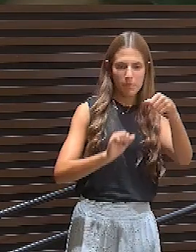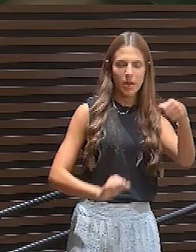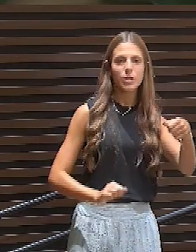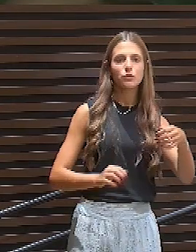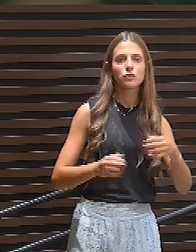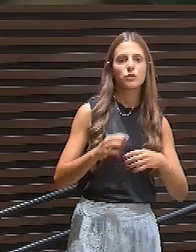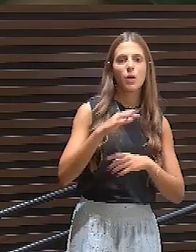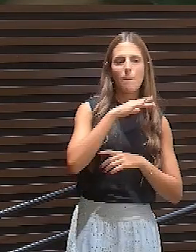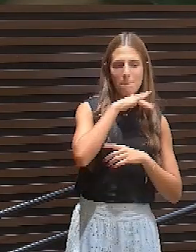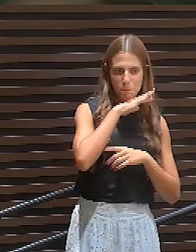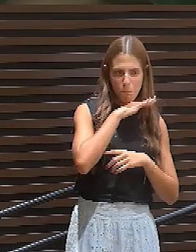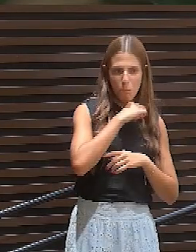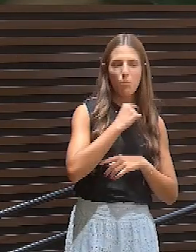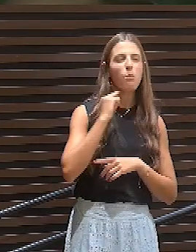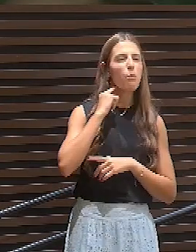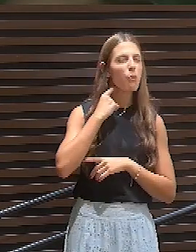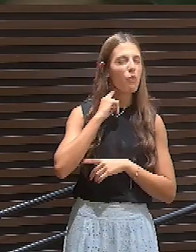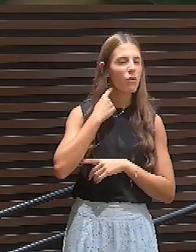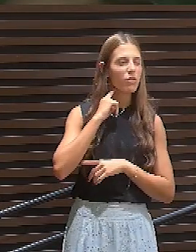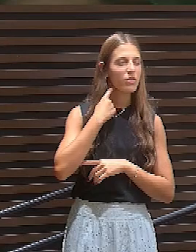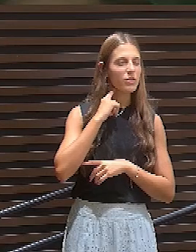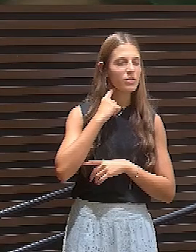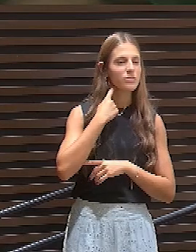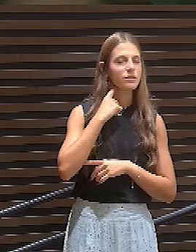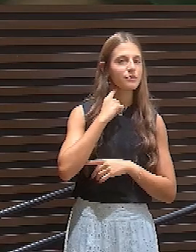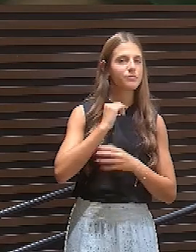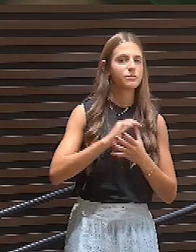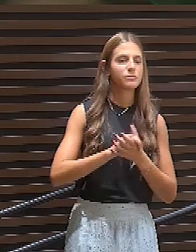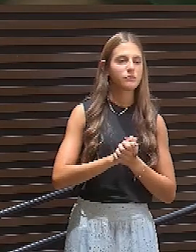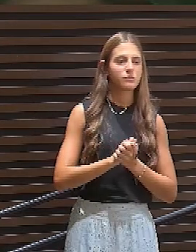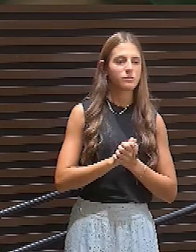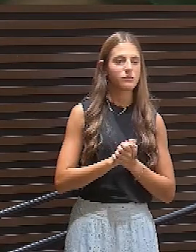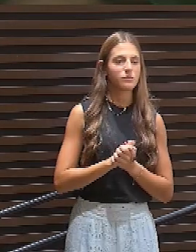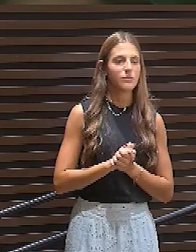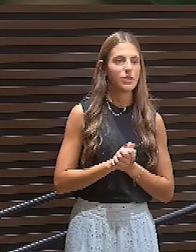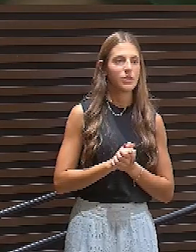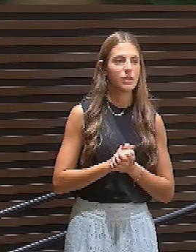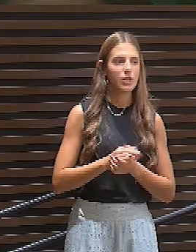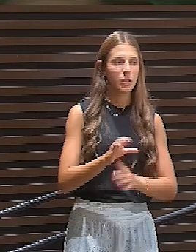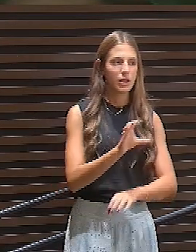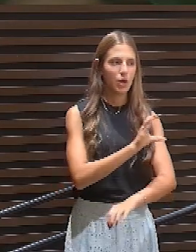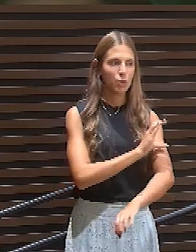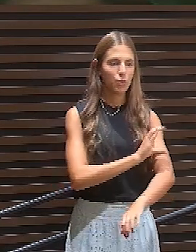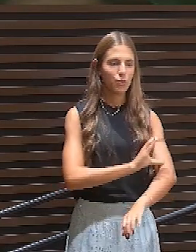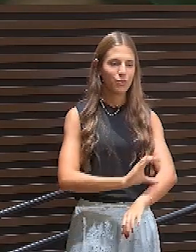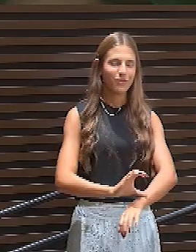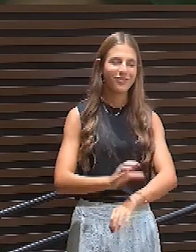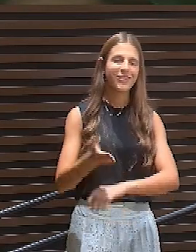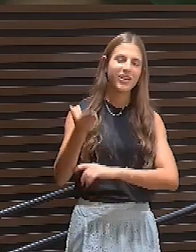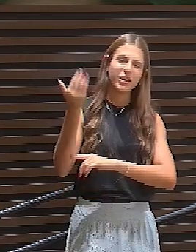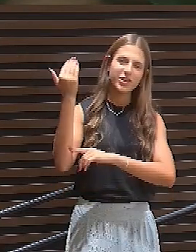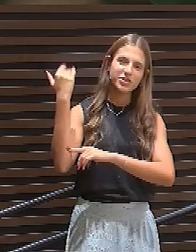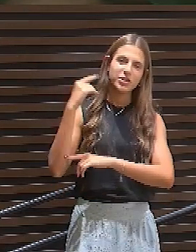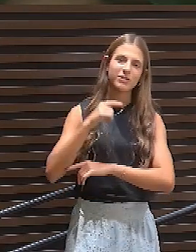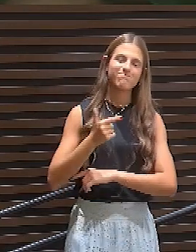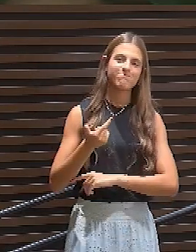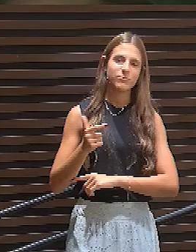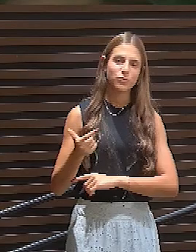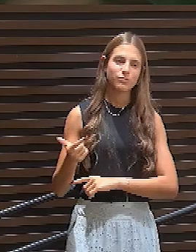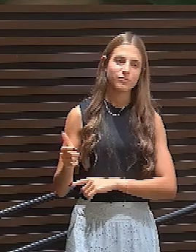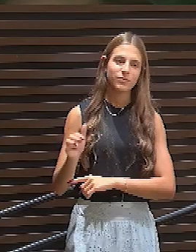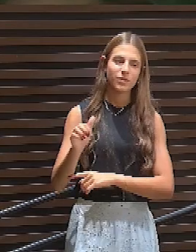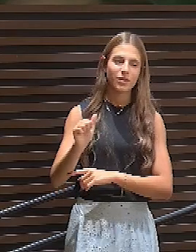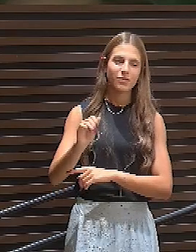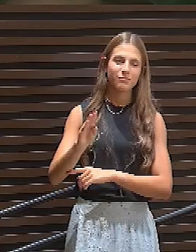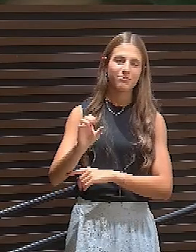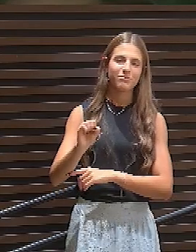menstruação. Na cultura antiga não havia absorvente, é uma justiça